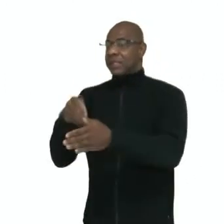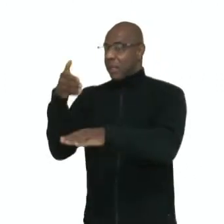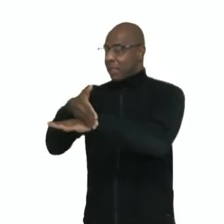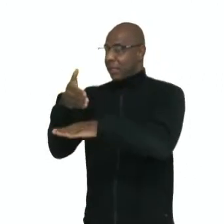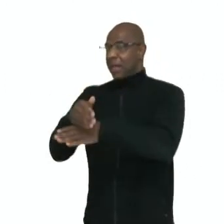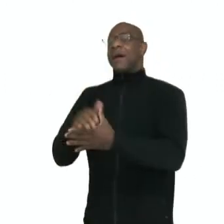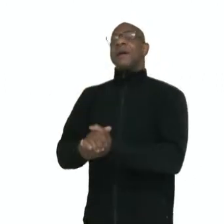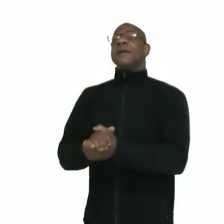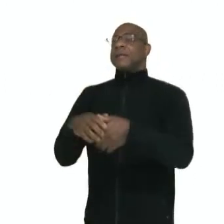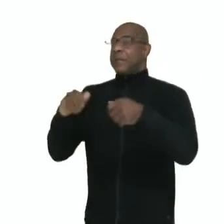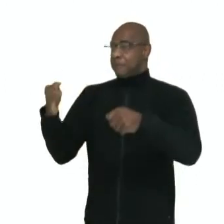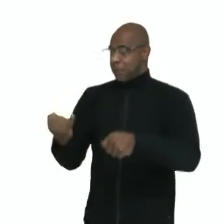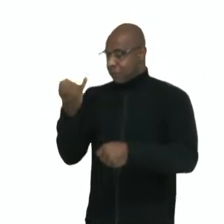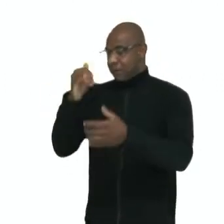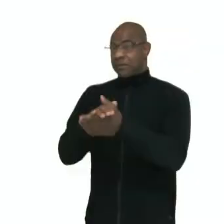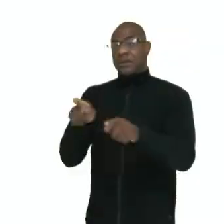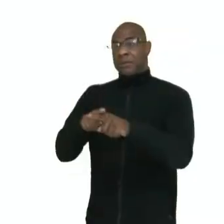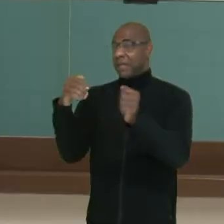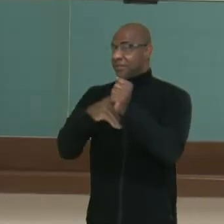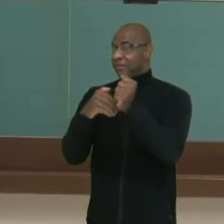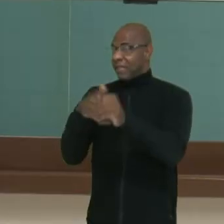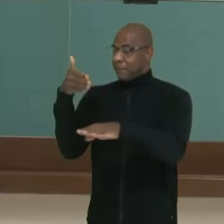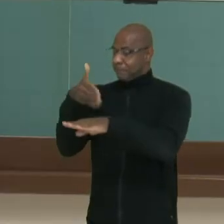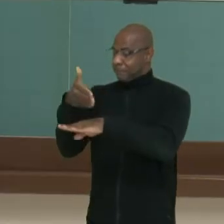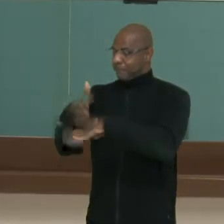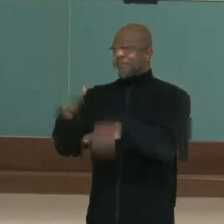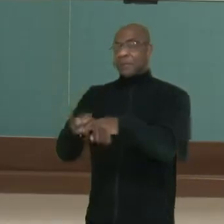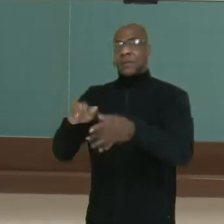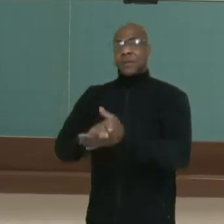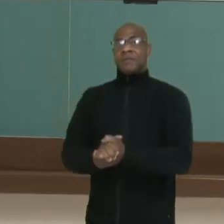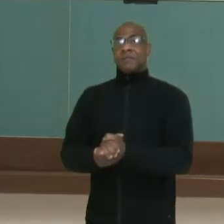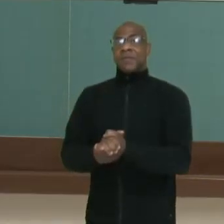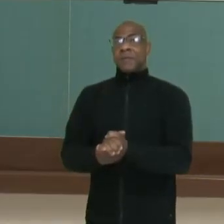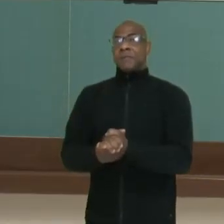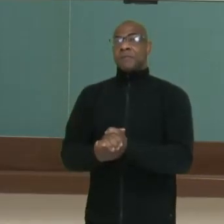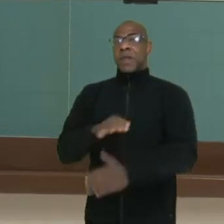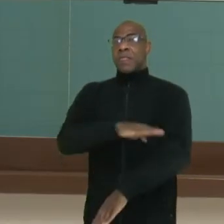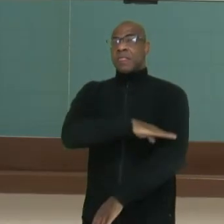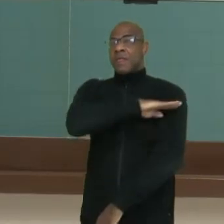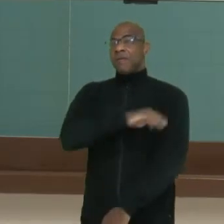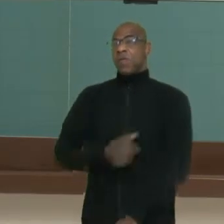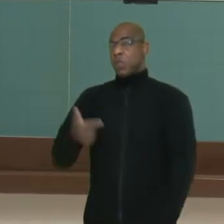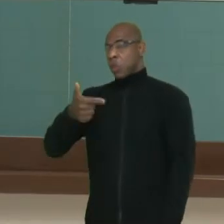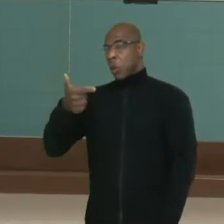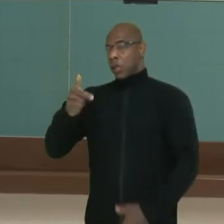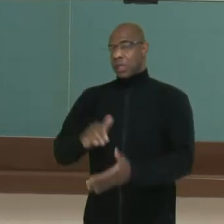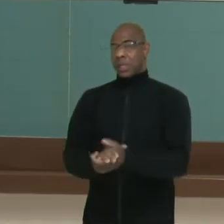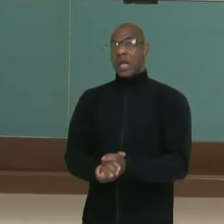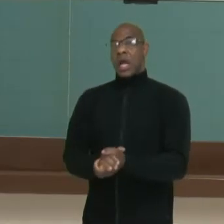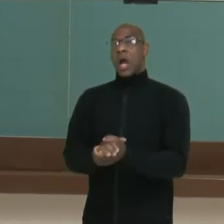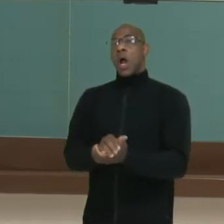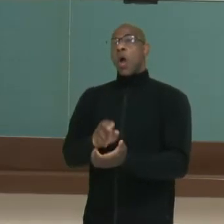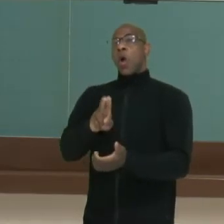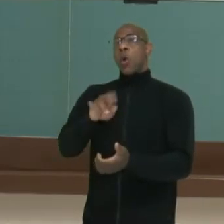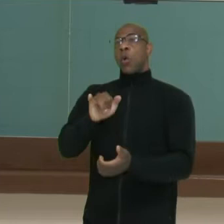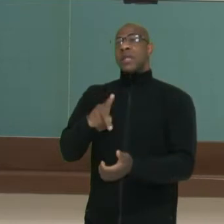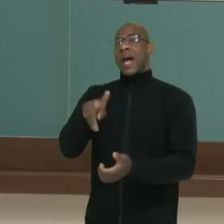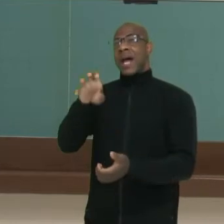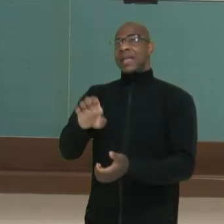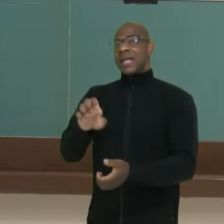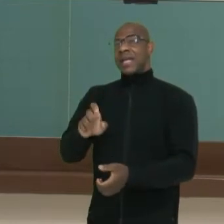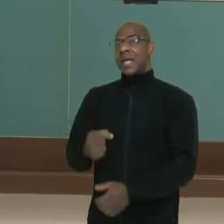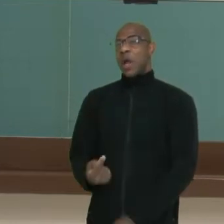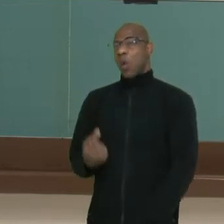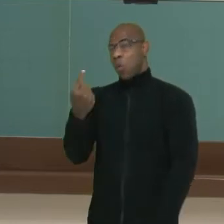e-mail @escola, e você vai entrar no nível 2, unidade 1, e hoje nós faremos a